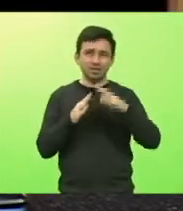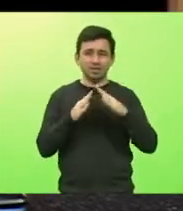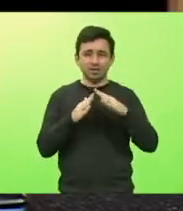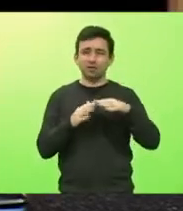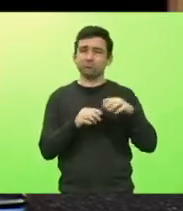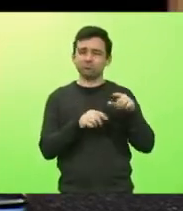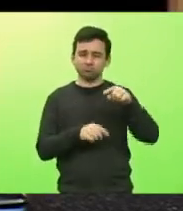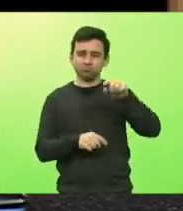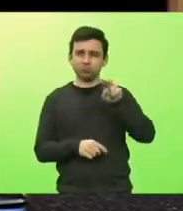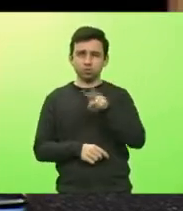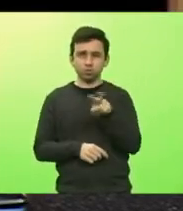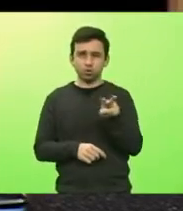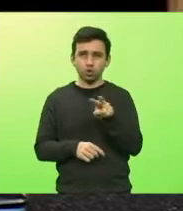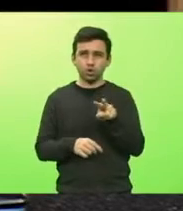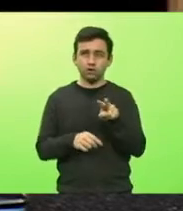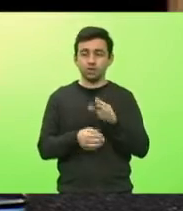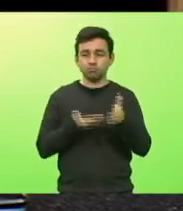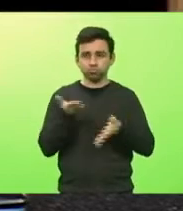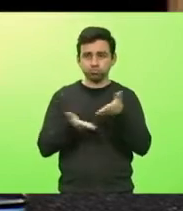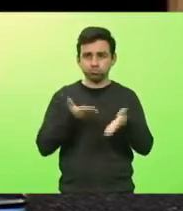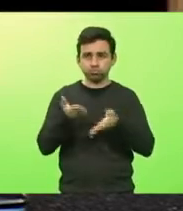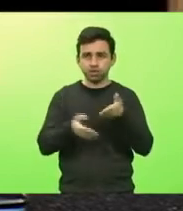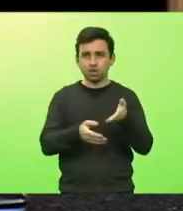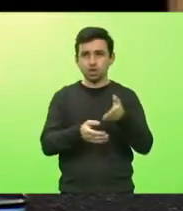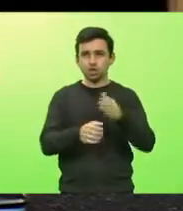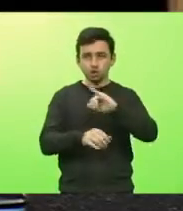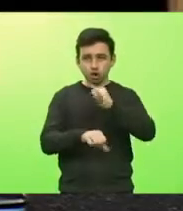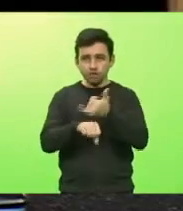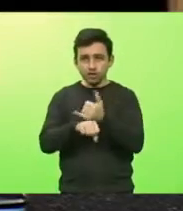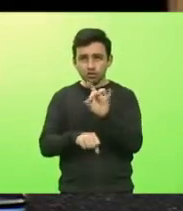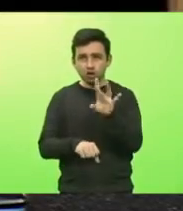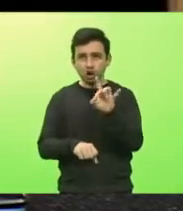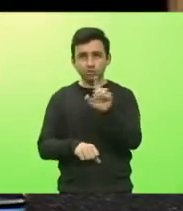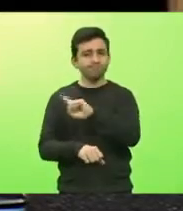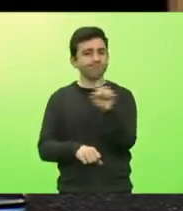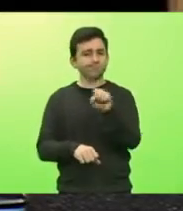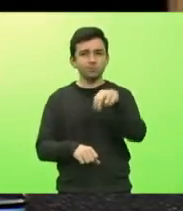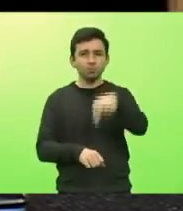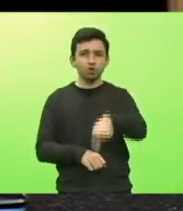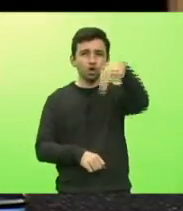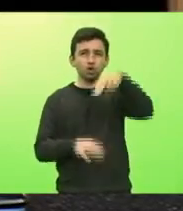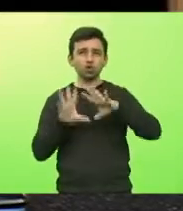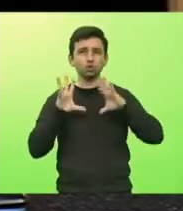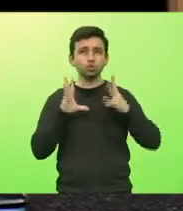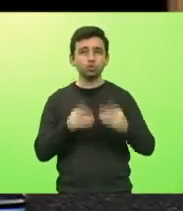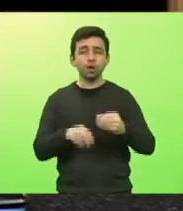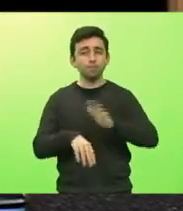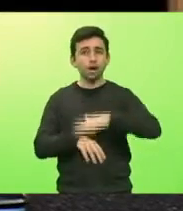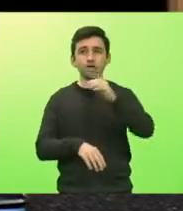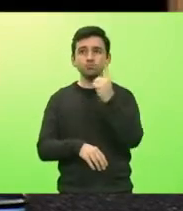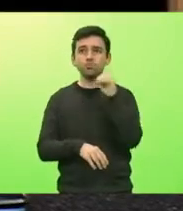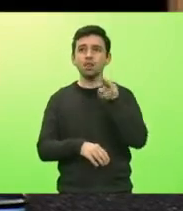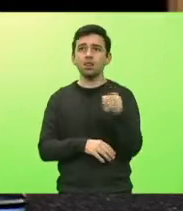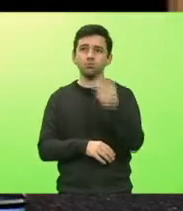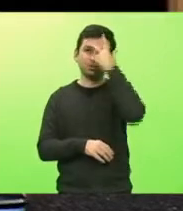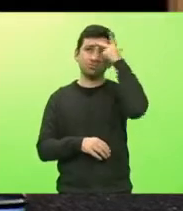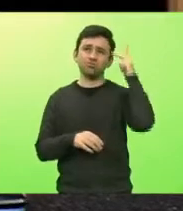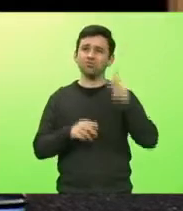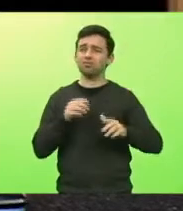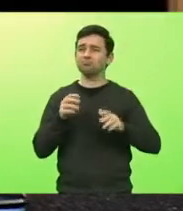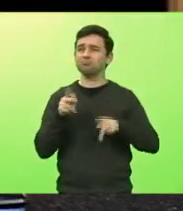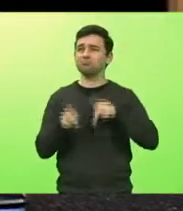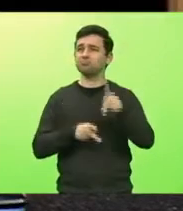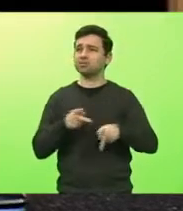só o município de Joinville, que são 600 mil habitantes. Atende toda a região norte do estado. Ultrapassa 1 milhão de habitantes e não tem mais